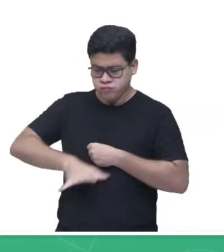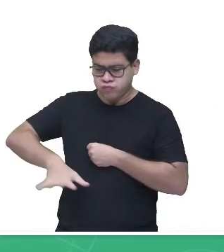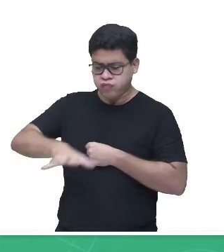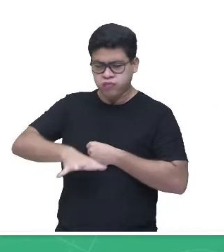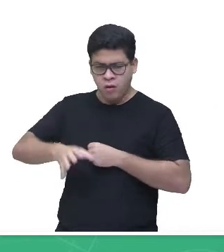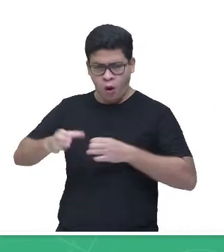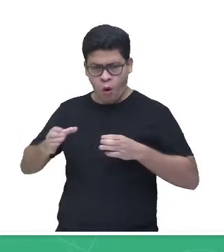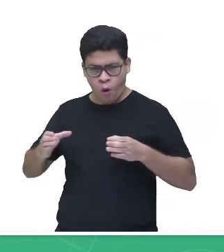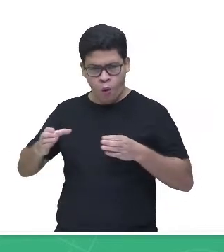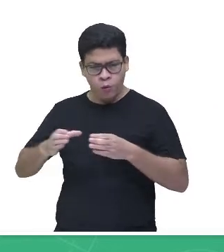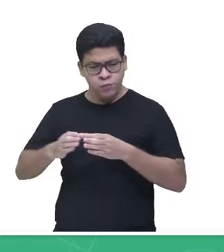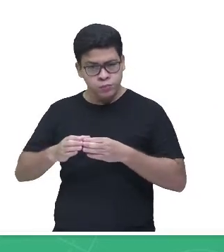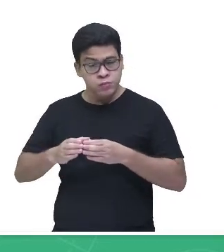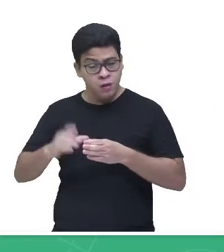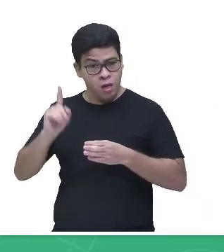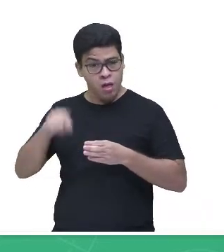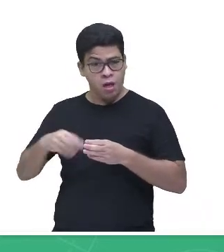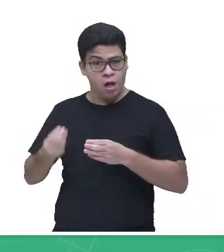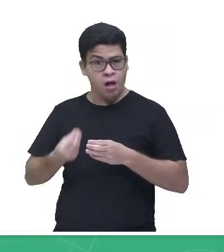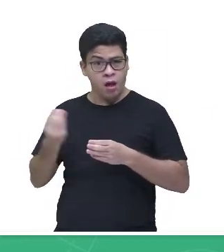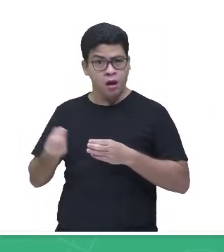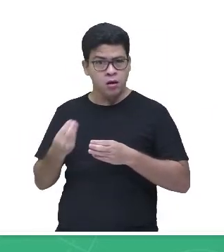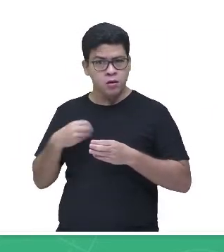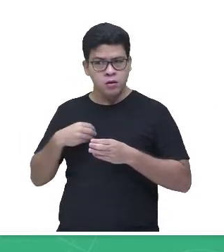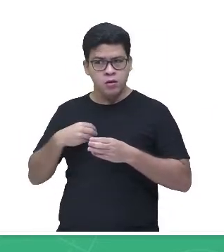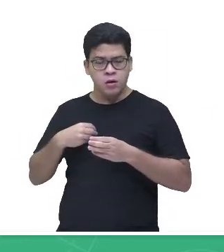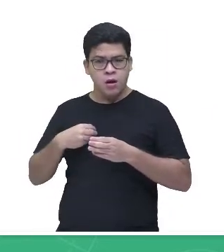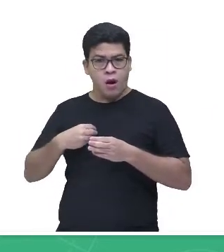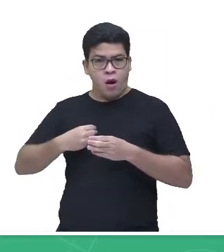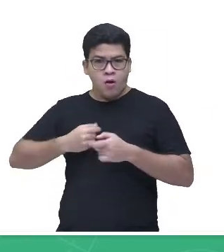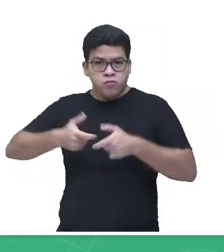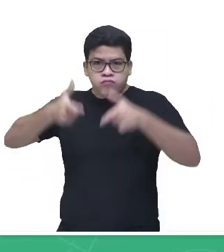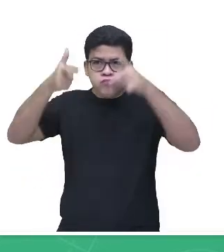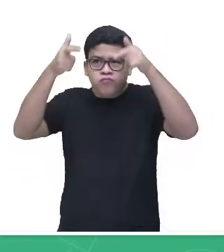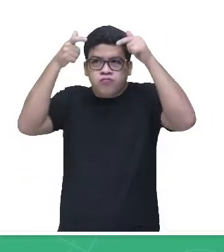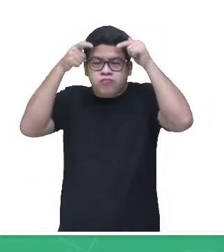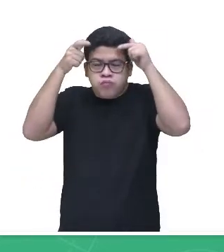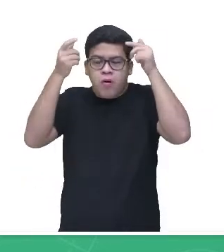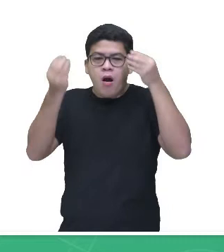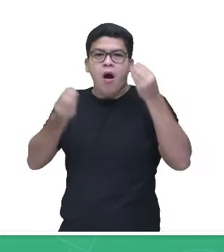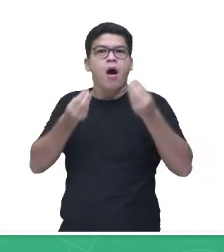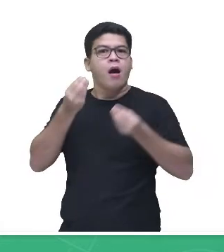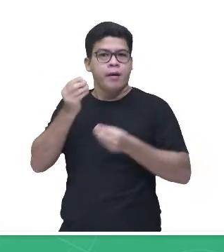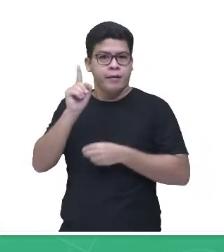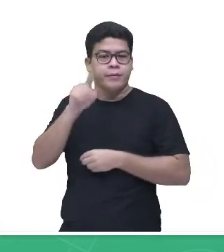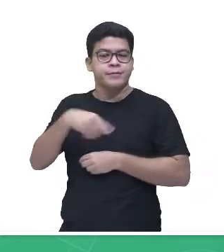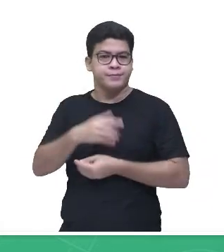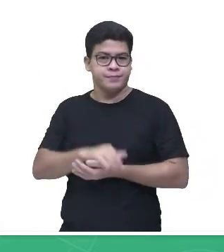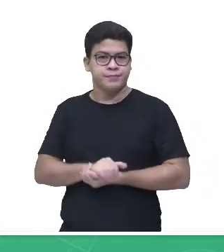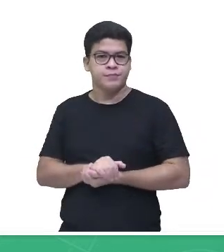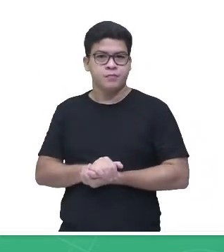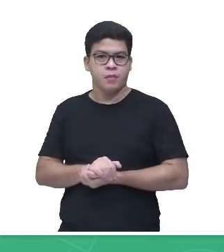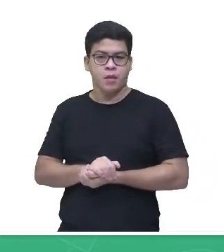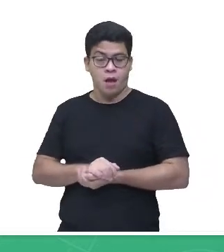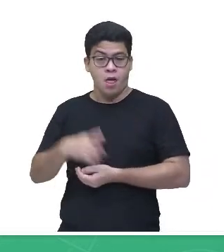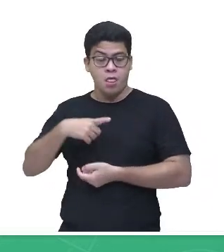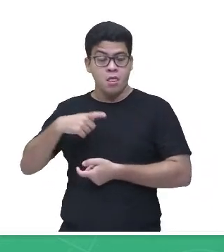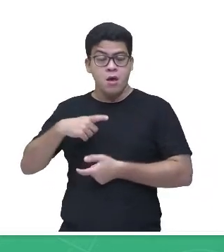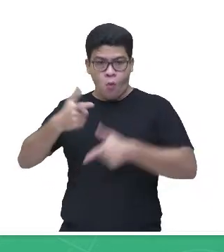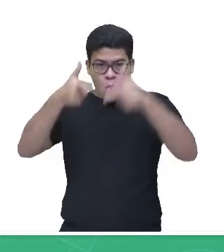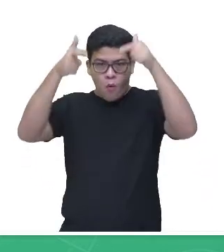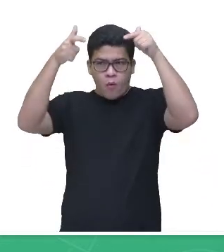centralizadora que vai acontecer nas monarquias. Então, no absolutismo, eu tenho a figura do rei como